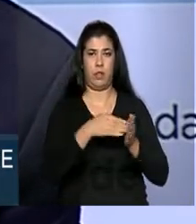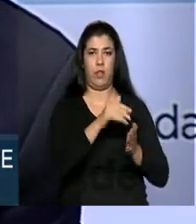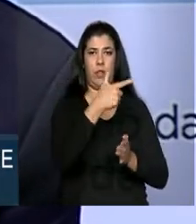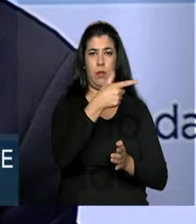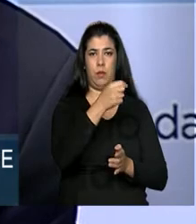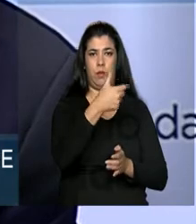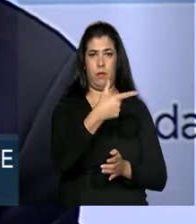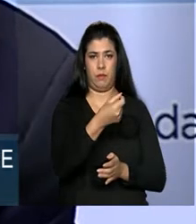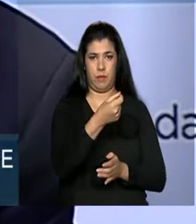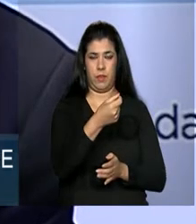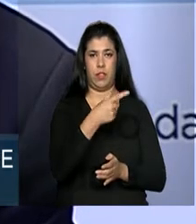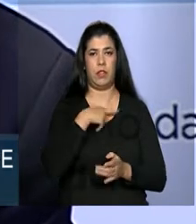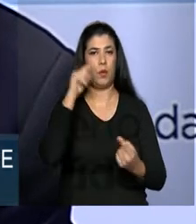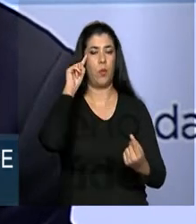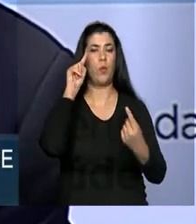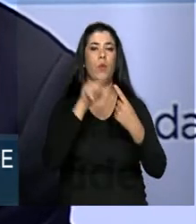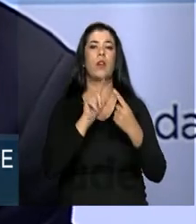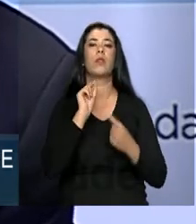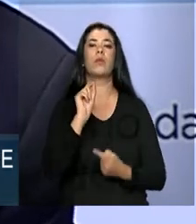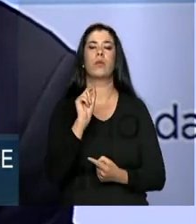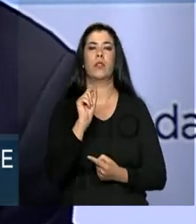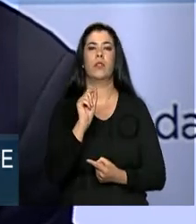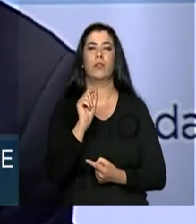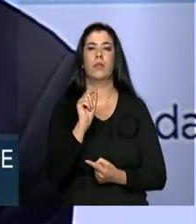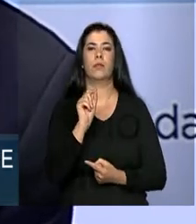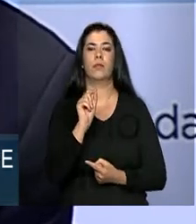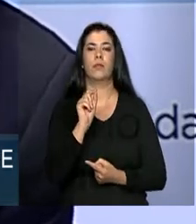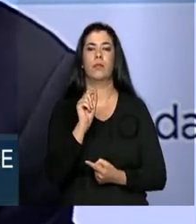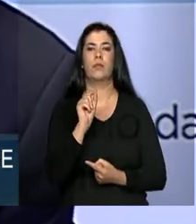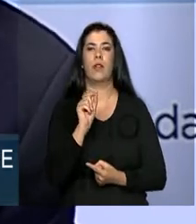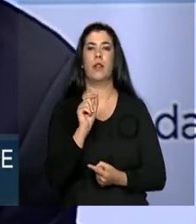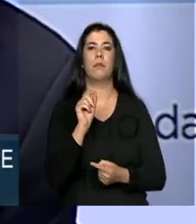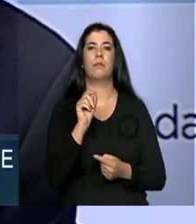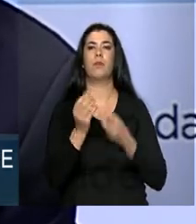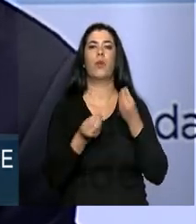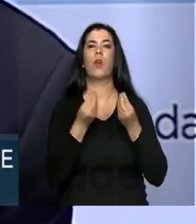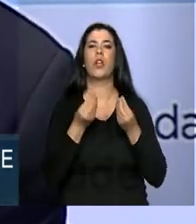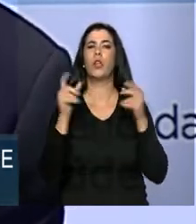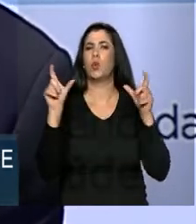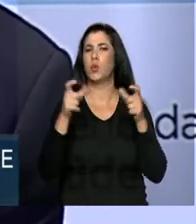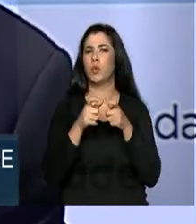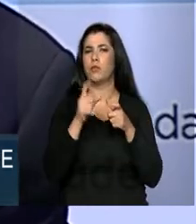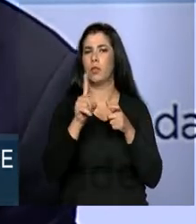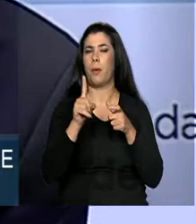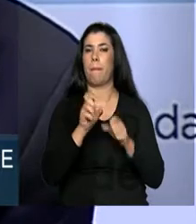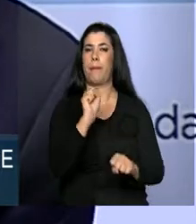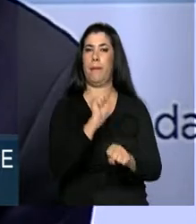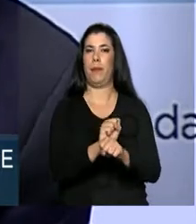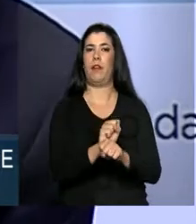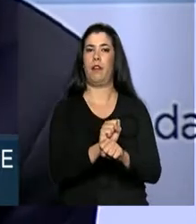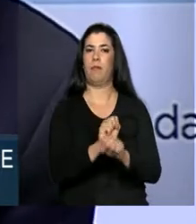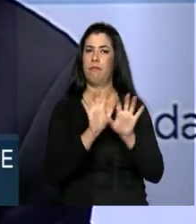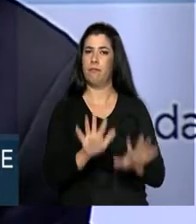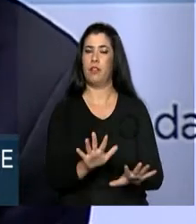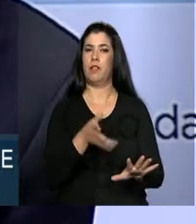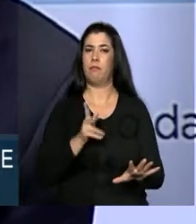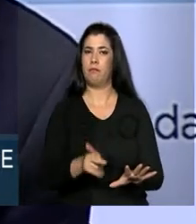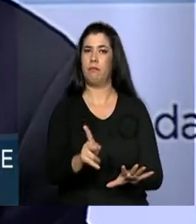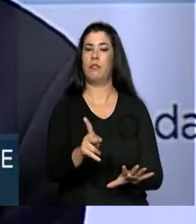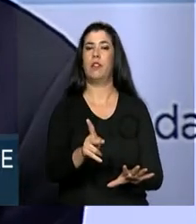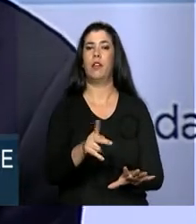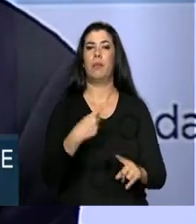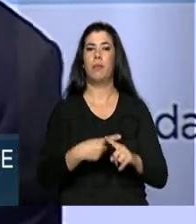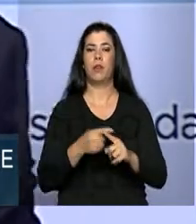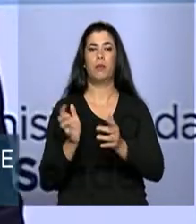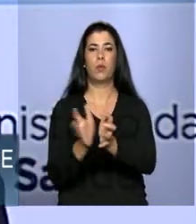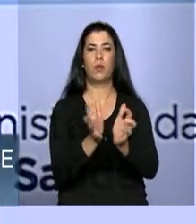ele trabalha como meta deter. Não significa ainda reduzir, porque isso só pelo conjunto de mudanças de